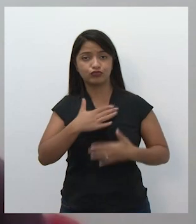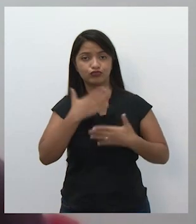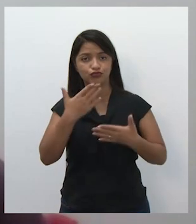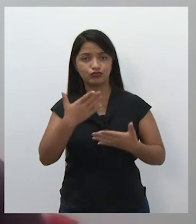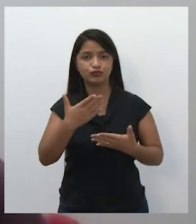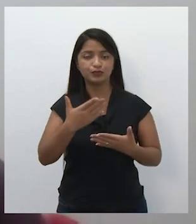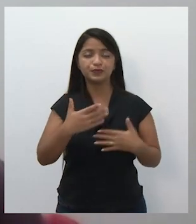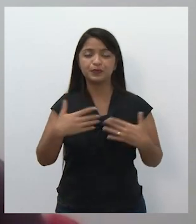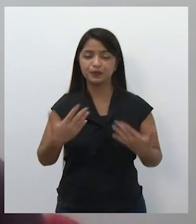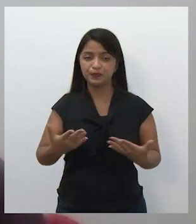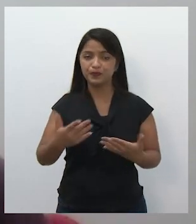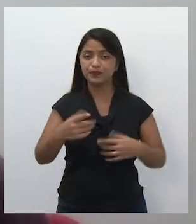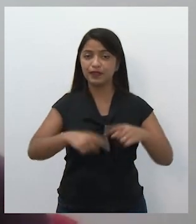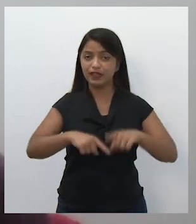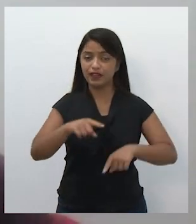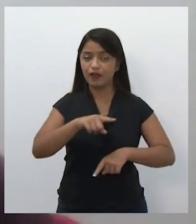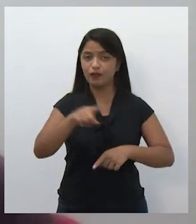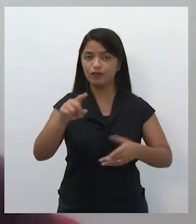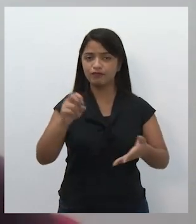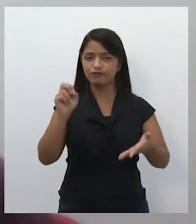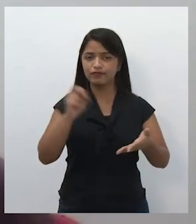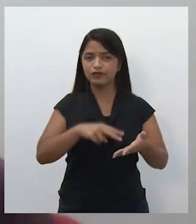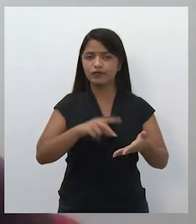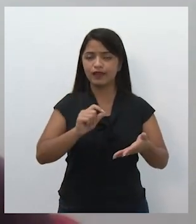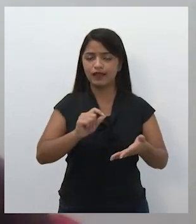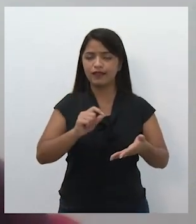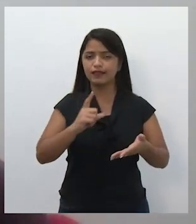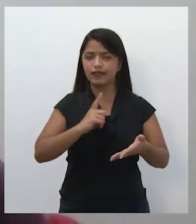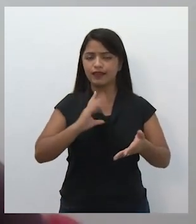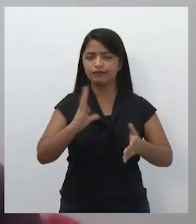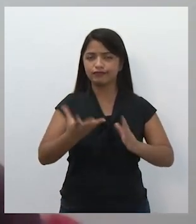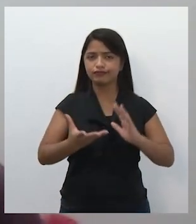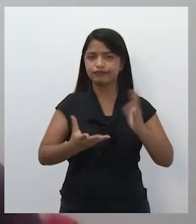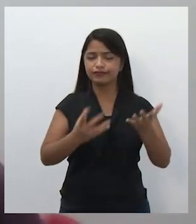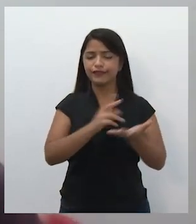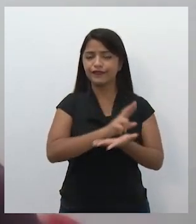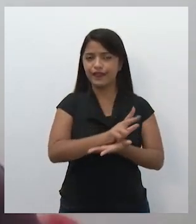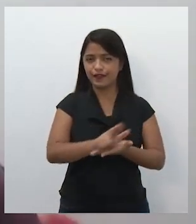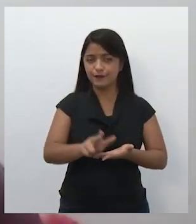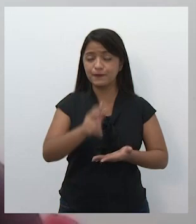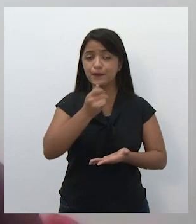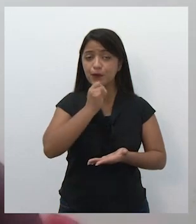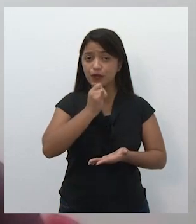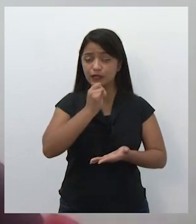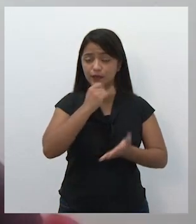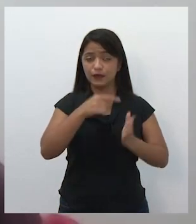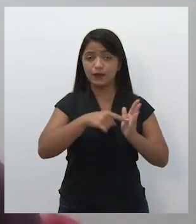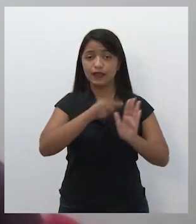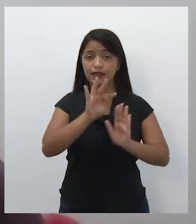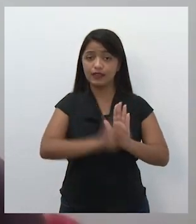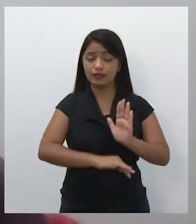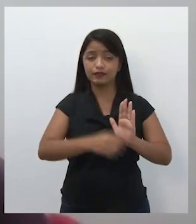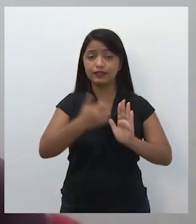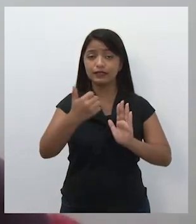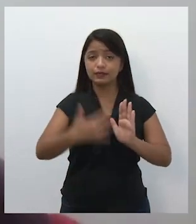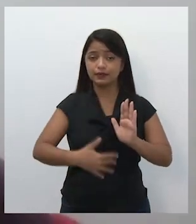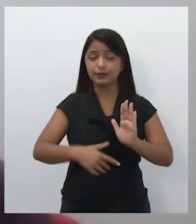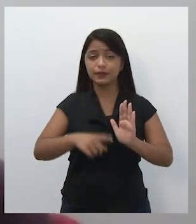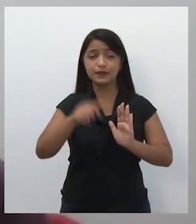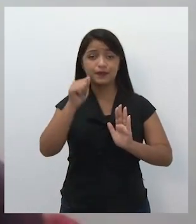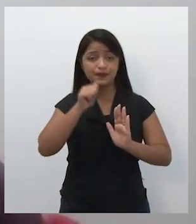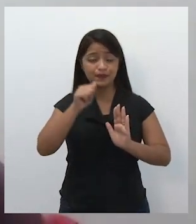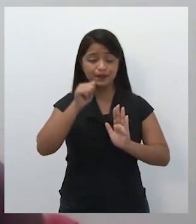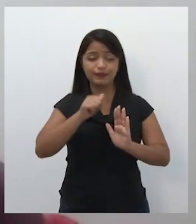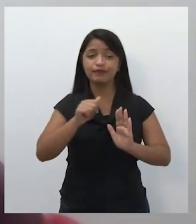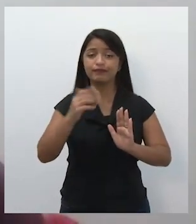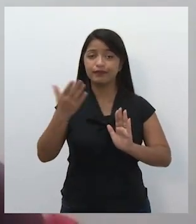observar no material, é o corpo em várias situações. Então, a gente tem um texto, por exemplo, que fala de uma menina que sofreu